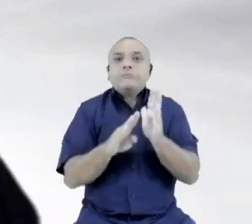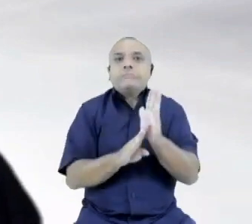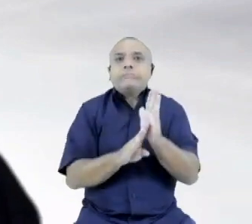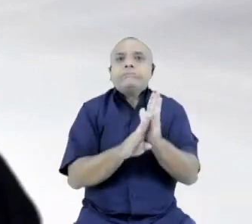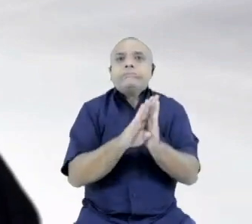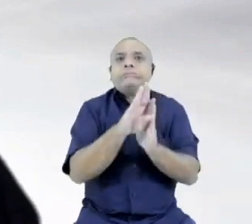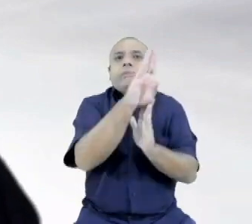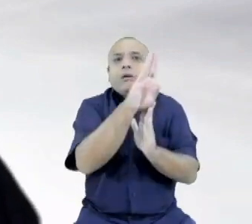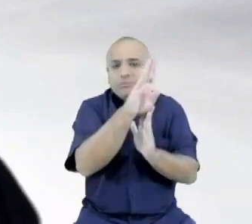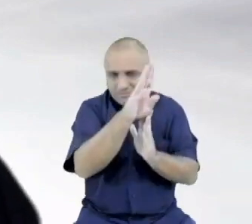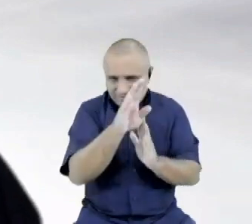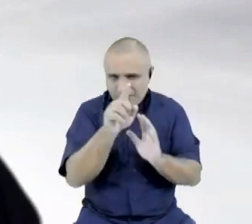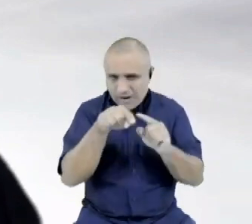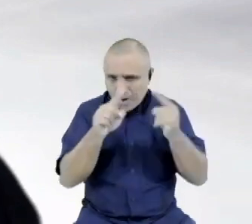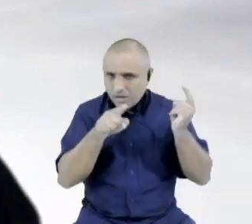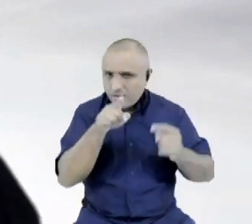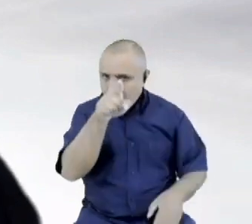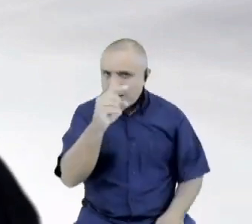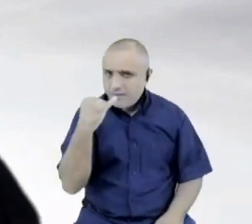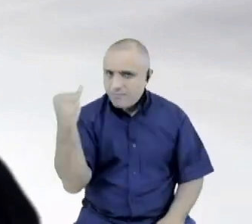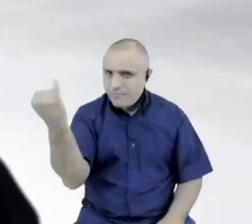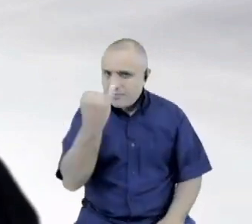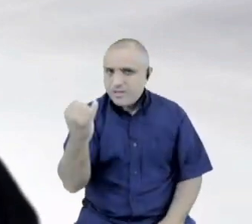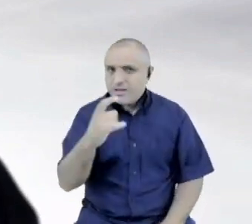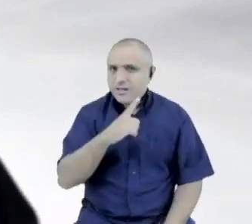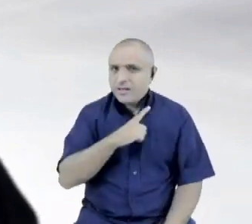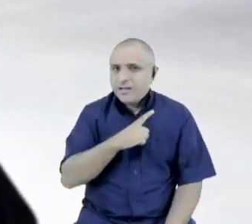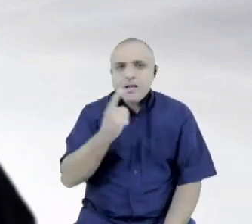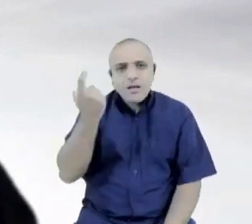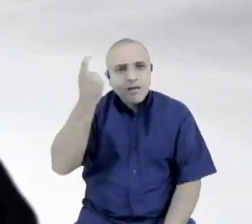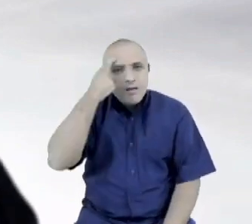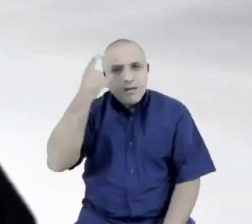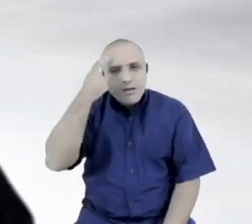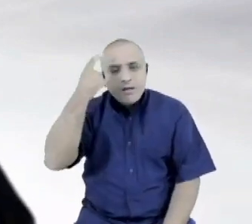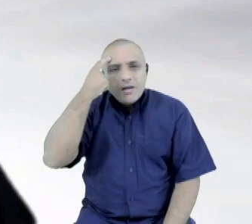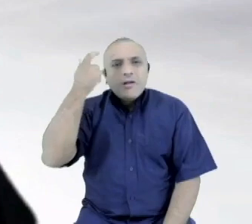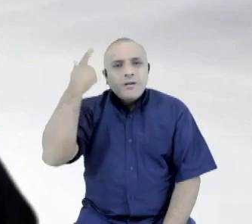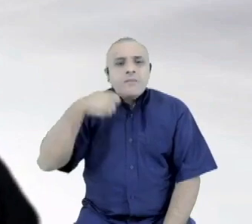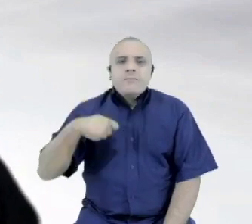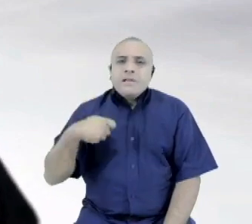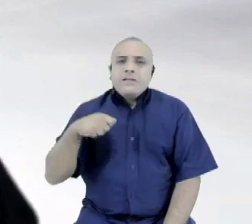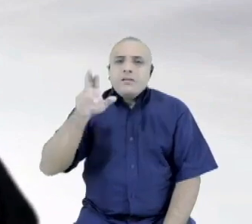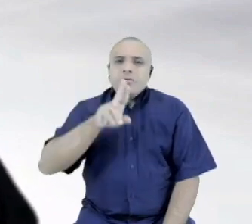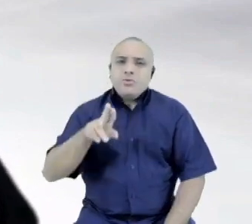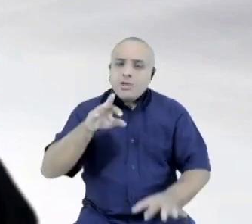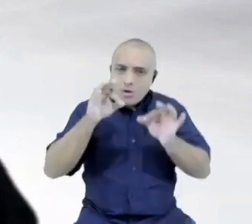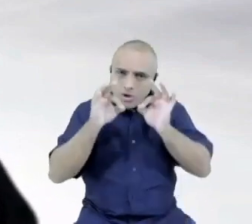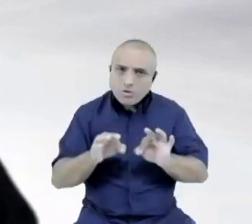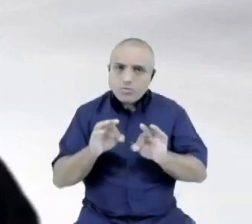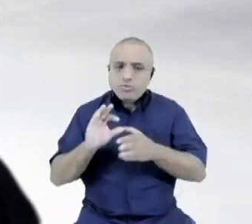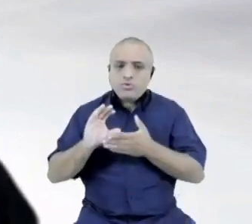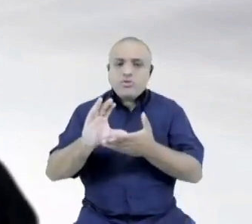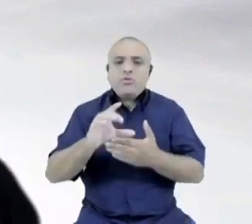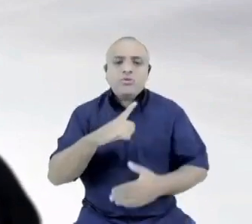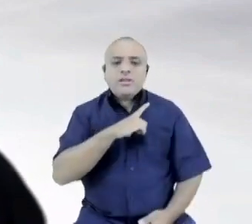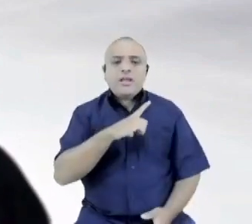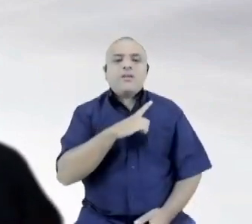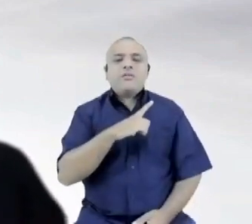Tá? Então, é importante a gente ter em mente que a gente precisa otimizar o recurso. Então, eu tenho que